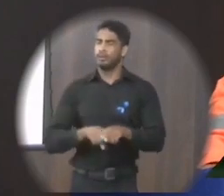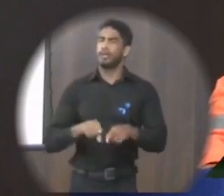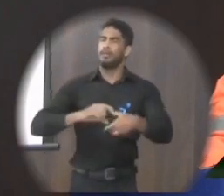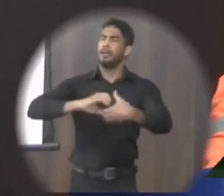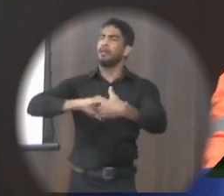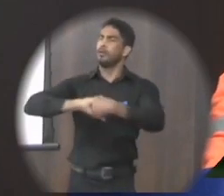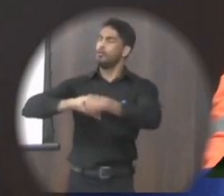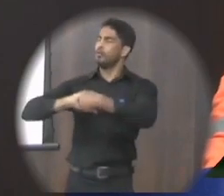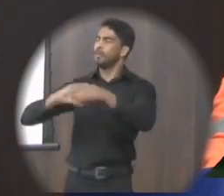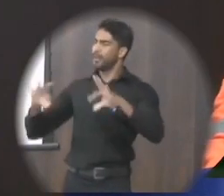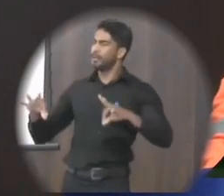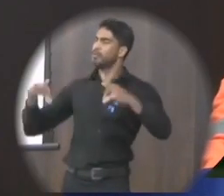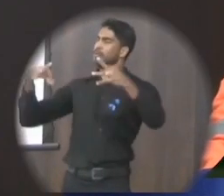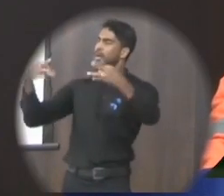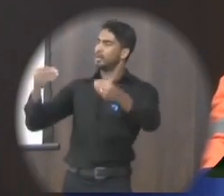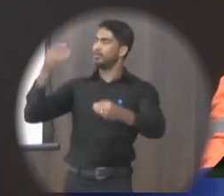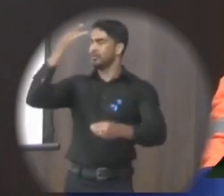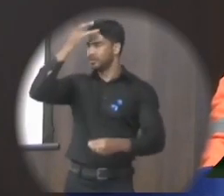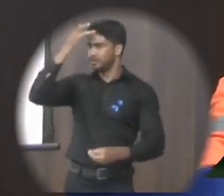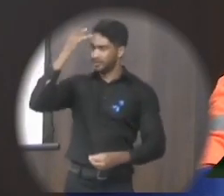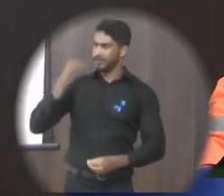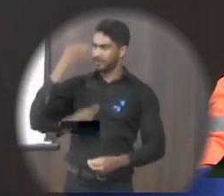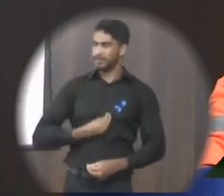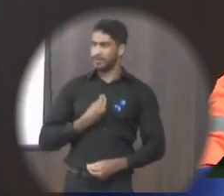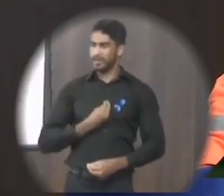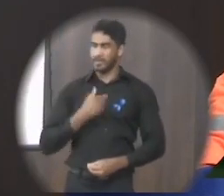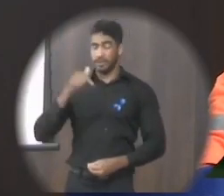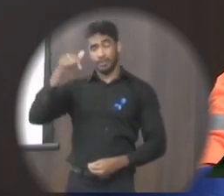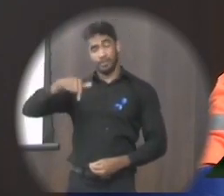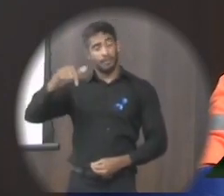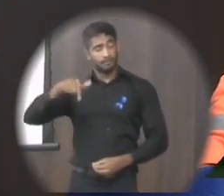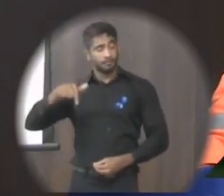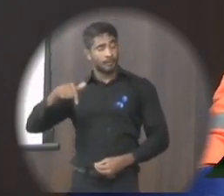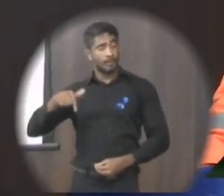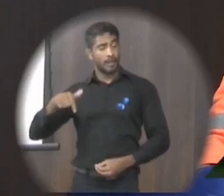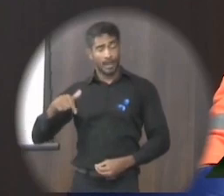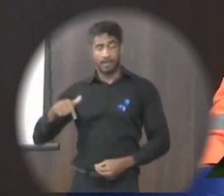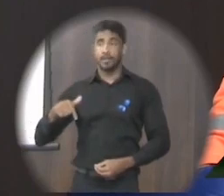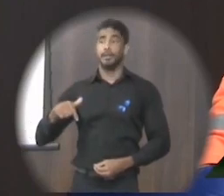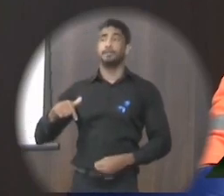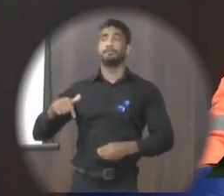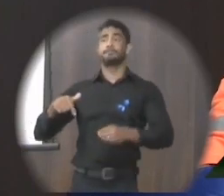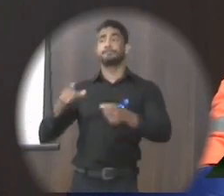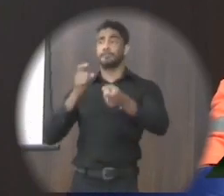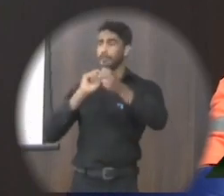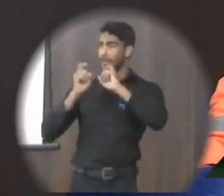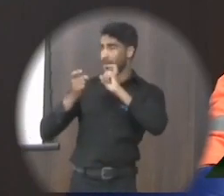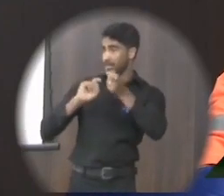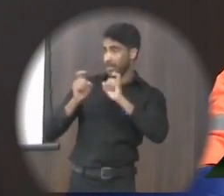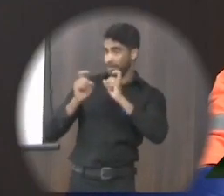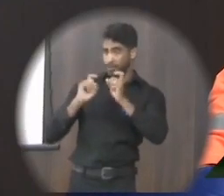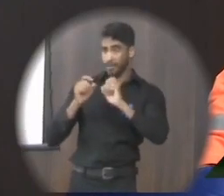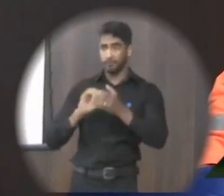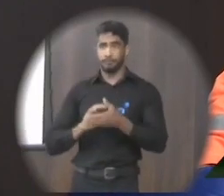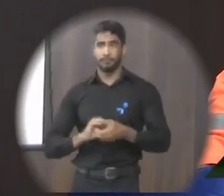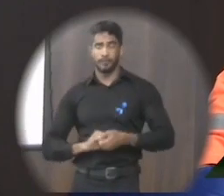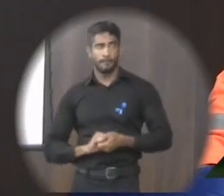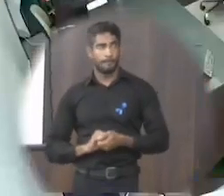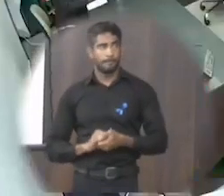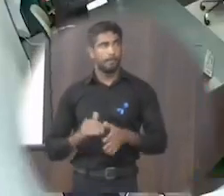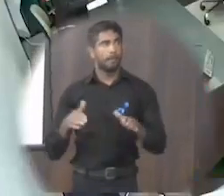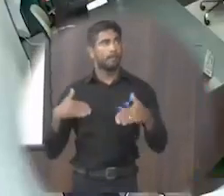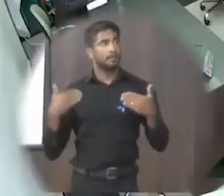a todos os presentes nesta sessão solene. Bom,